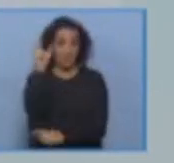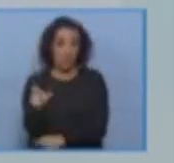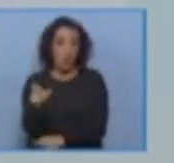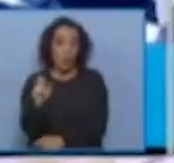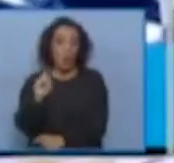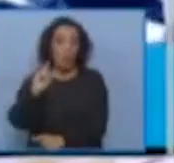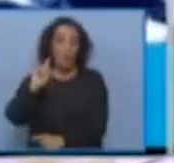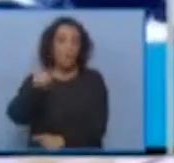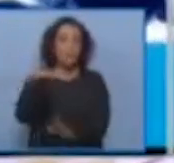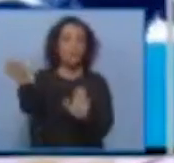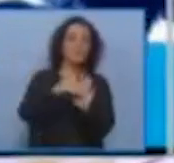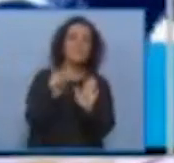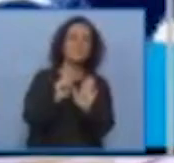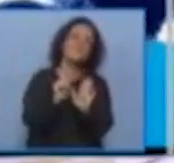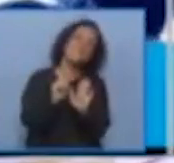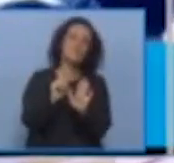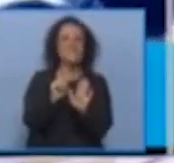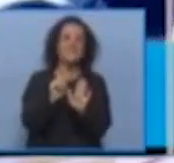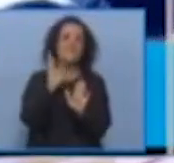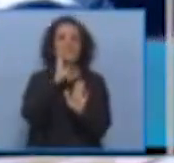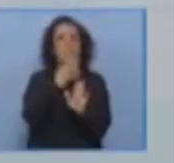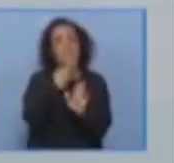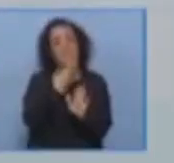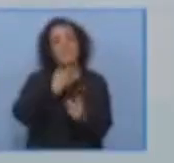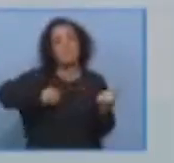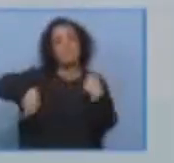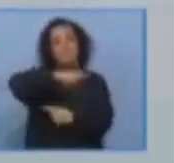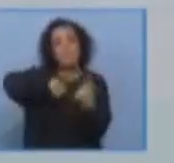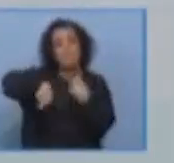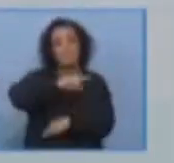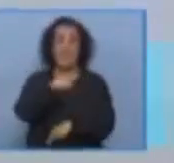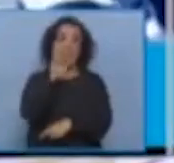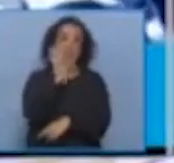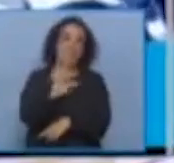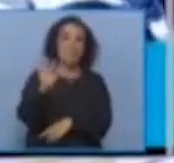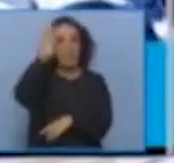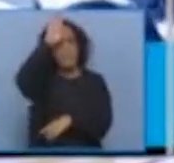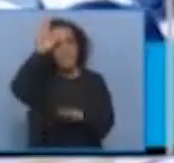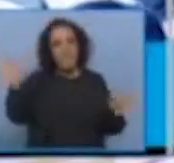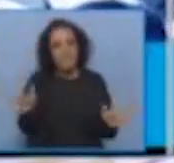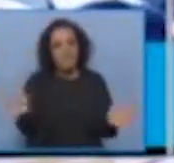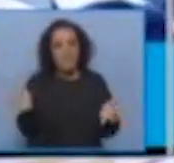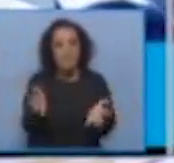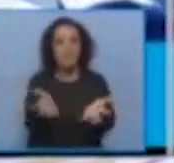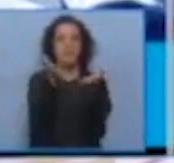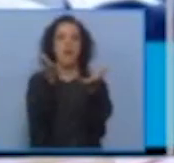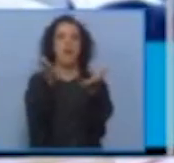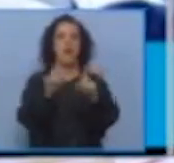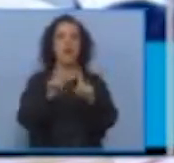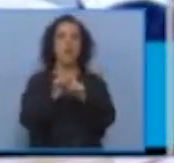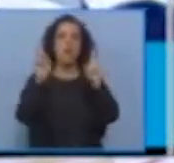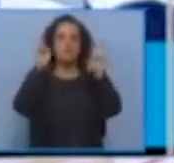isto o passa correspondente. por osmose, eu acho que Claro, passa por pois. osmose. Portanto, e é essa a tentativa que o Papa faz. É uma